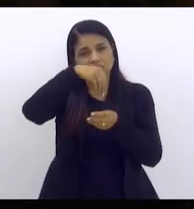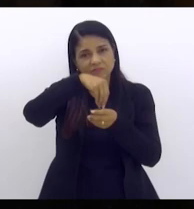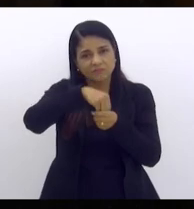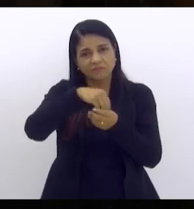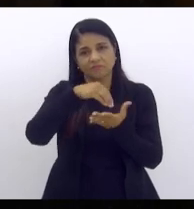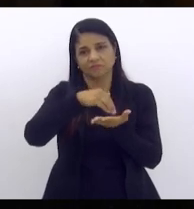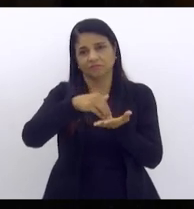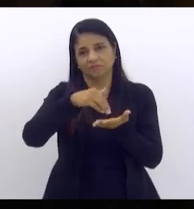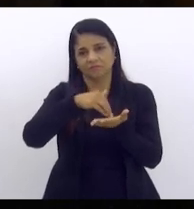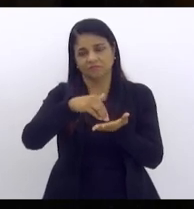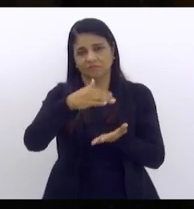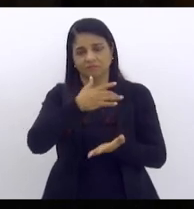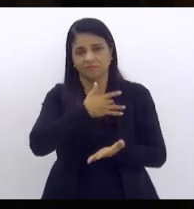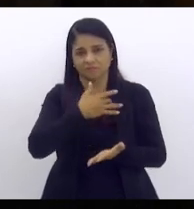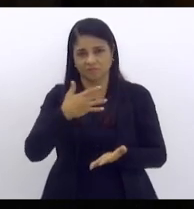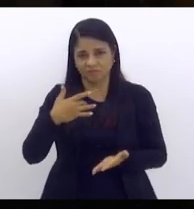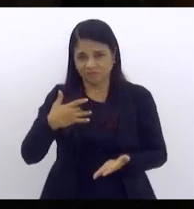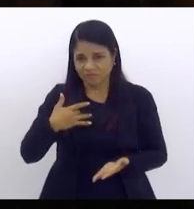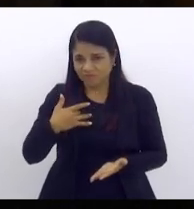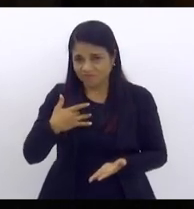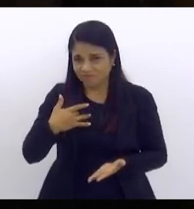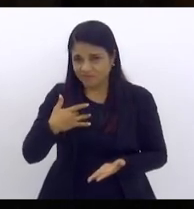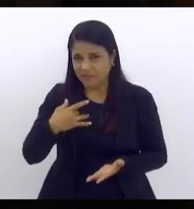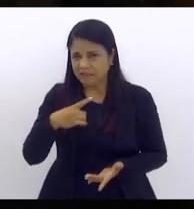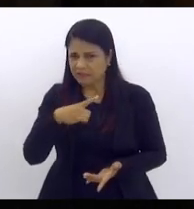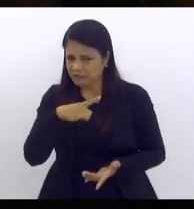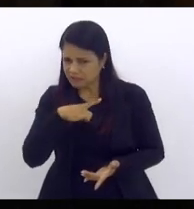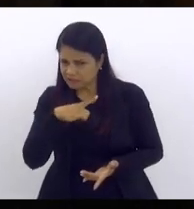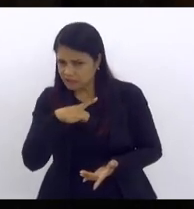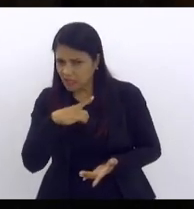Saúde. Será que teve algum